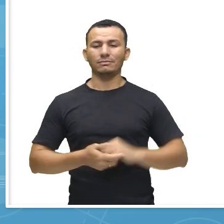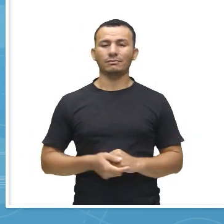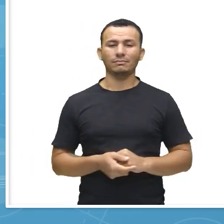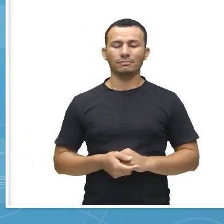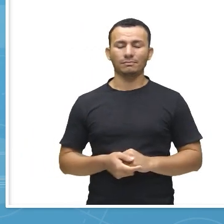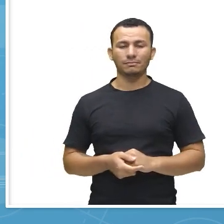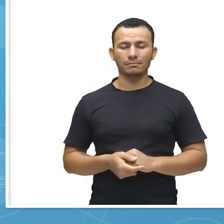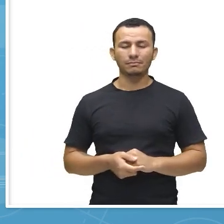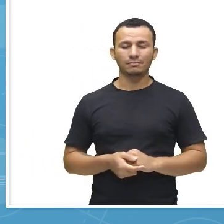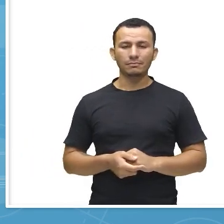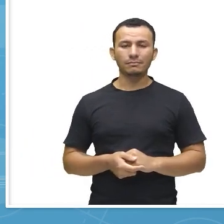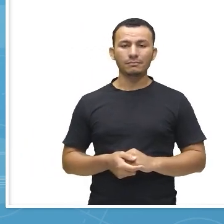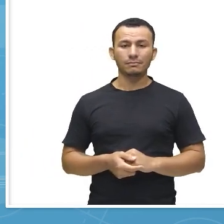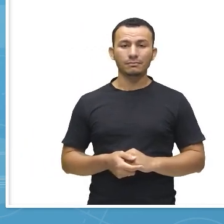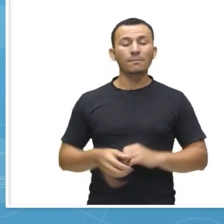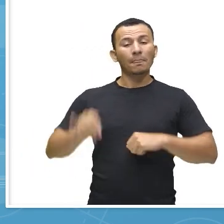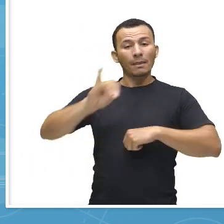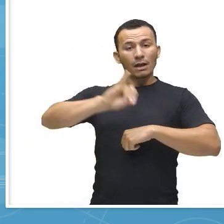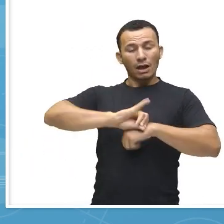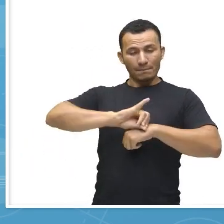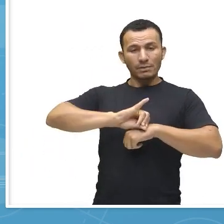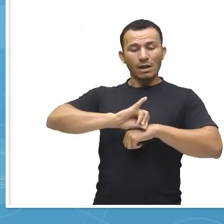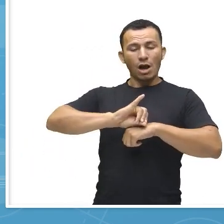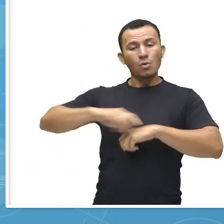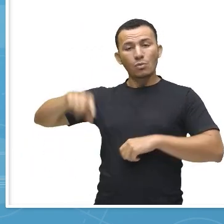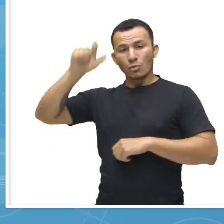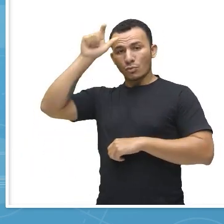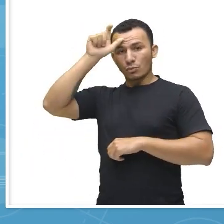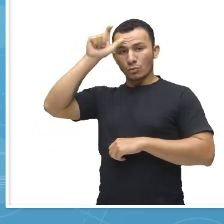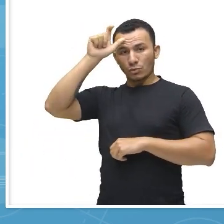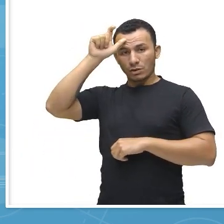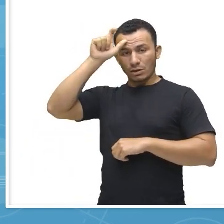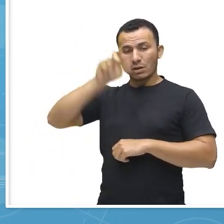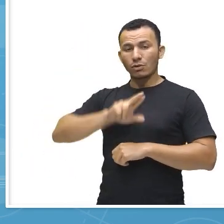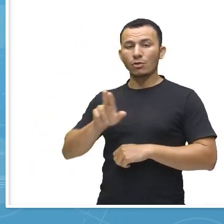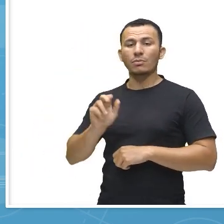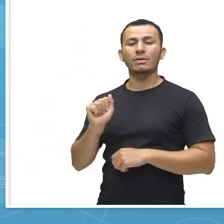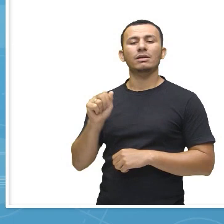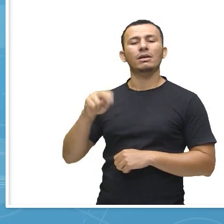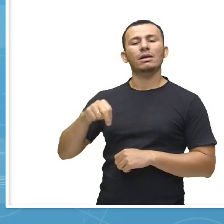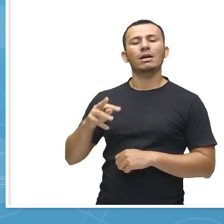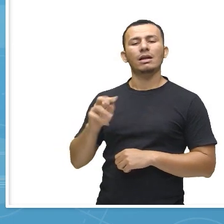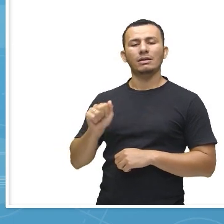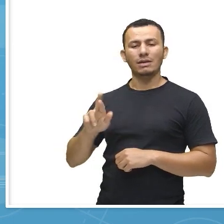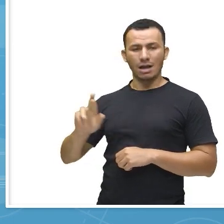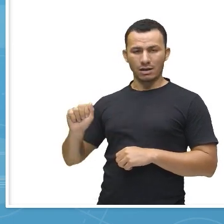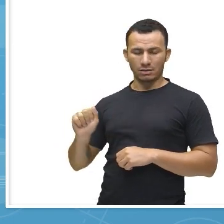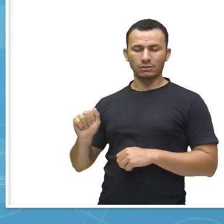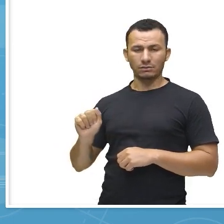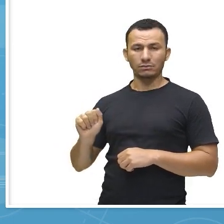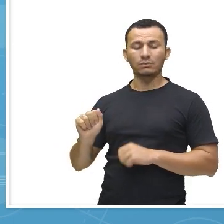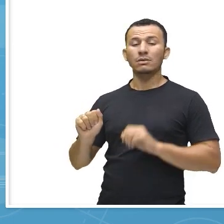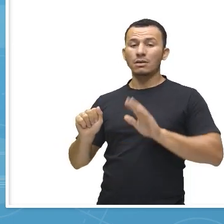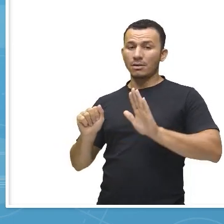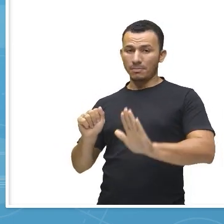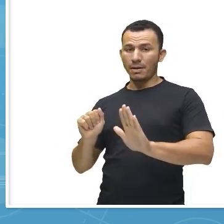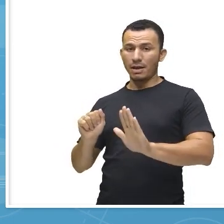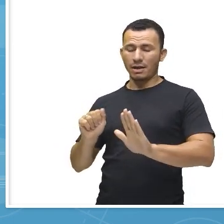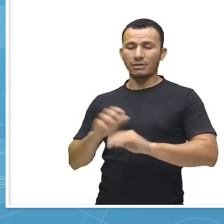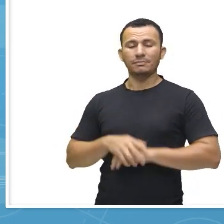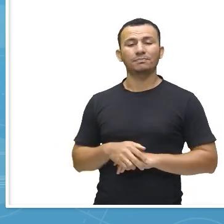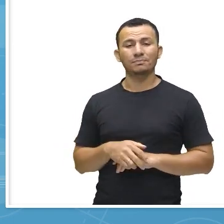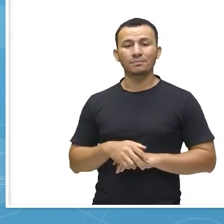A capital da Turquia é Ankara. Só que muitos